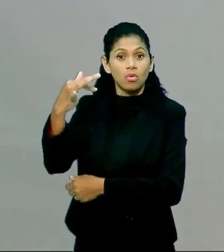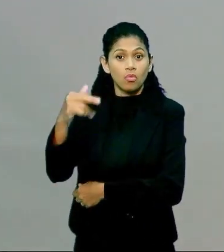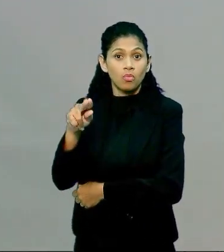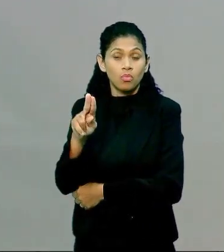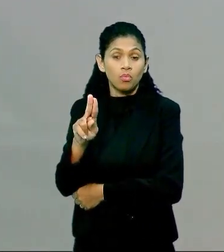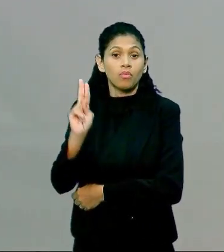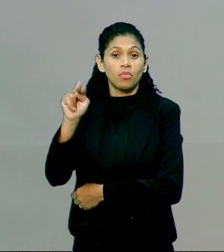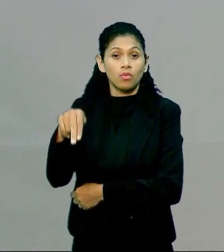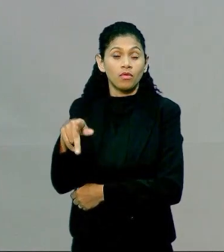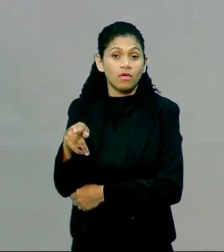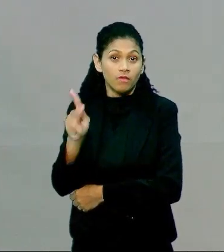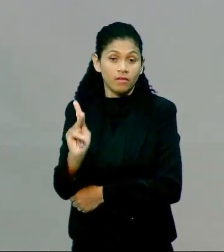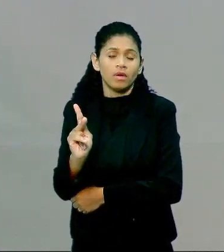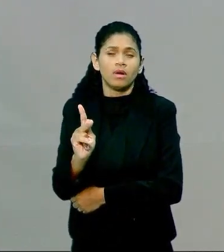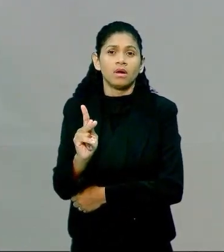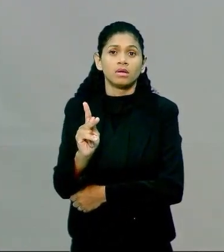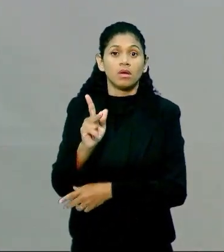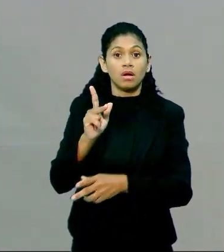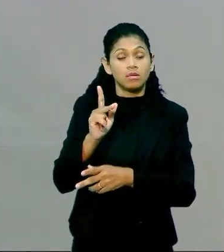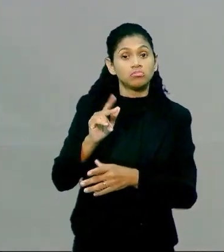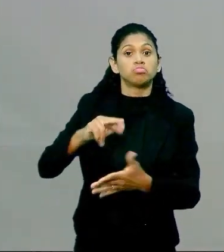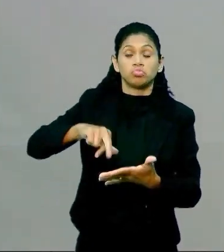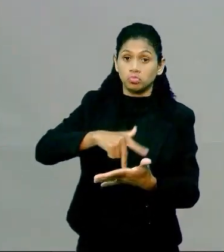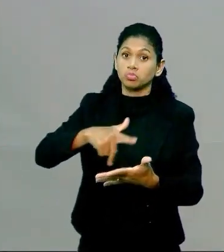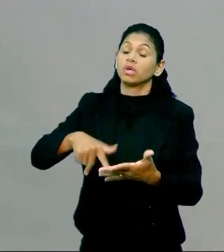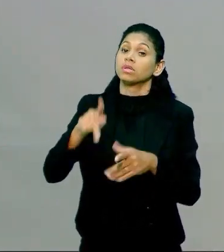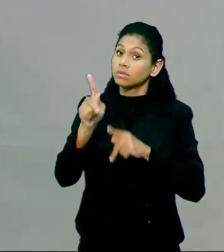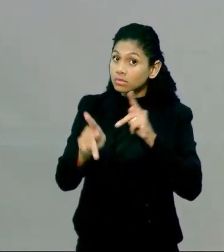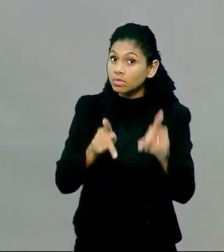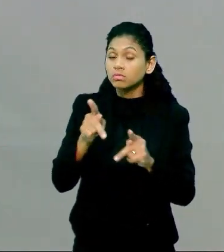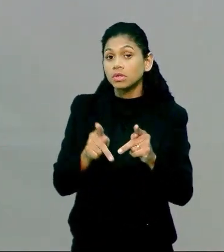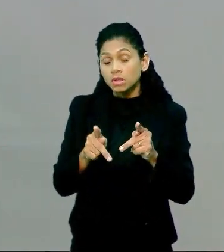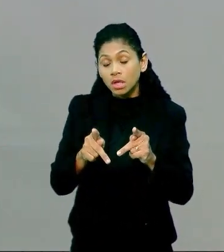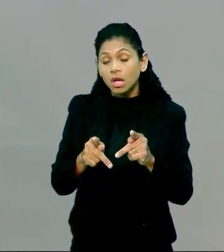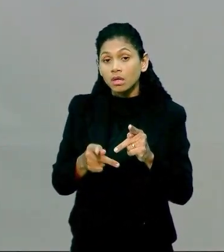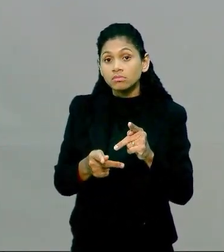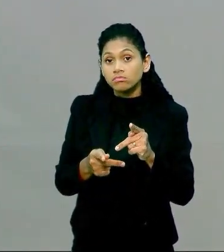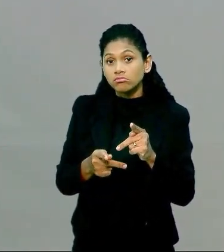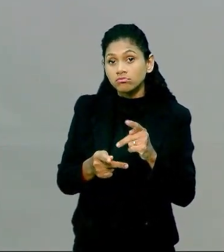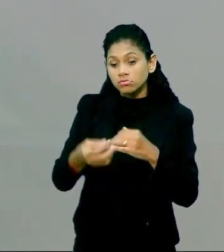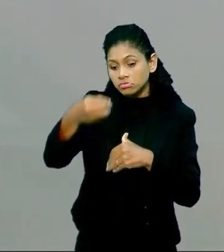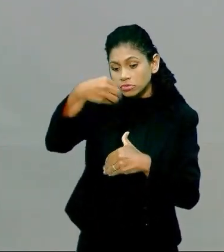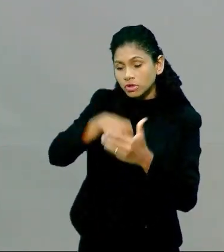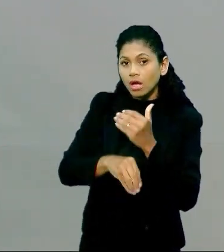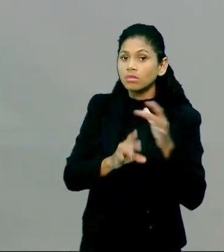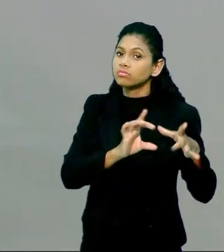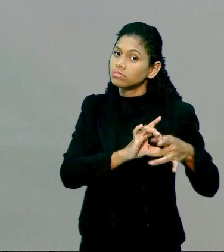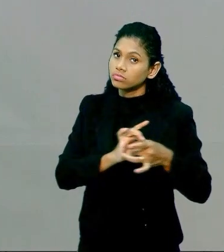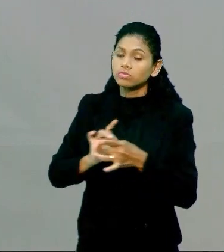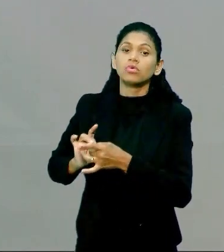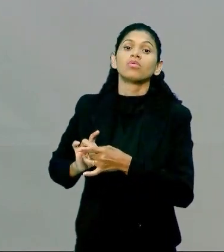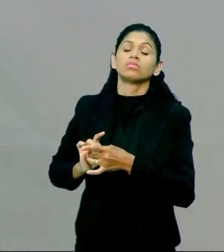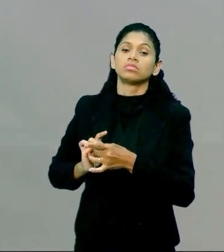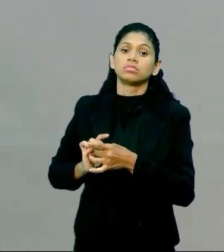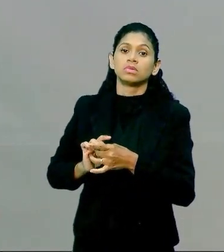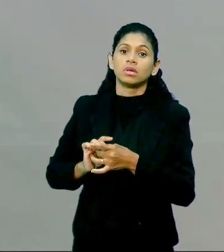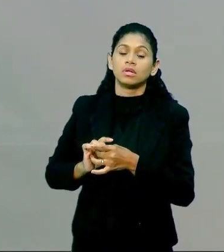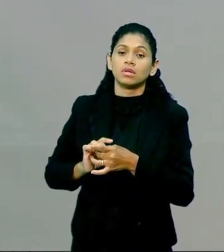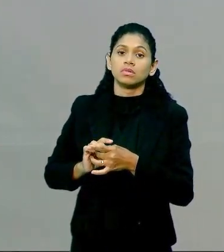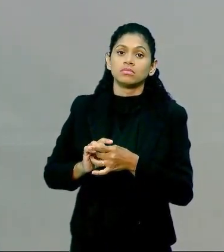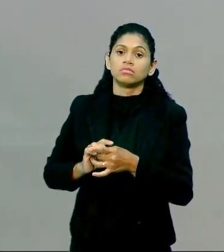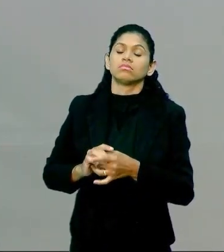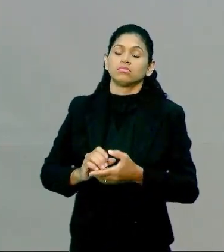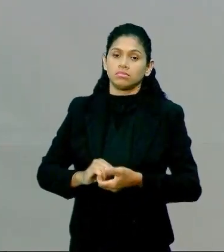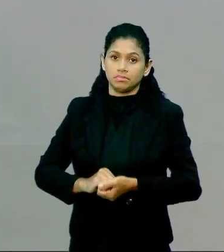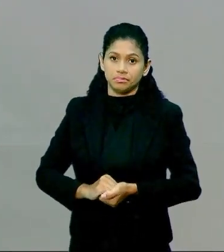Vamos analisar, vamos mapear. Olha, está inserido no contexto, é popular, as pessoas vão praticando. É